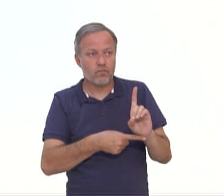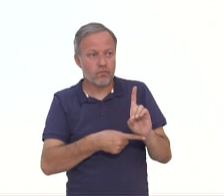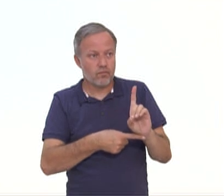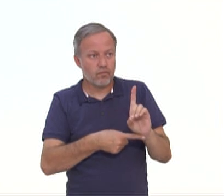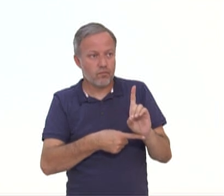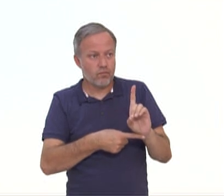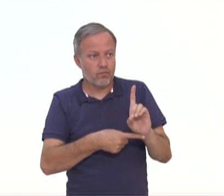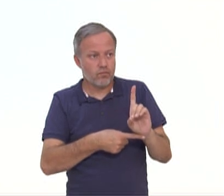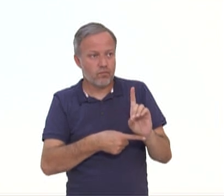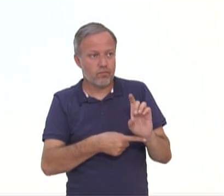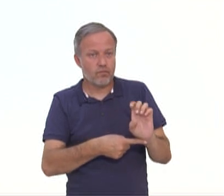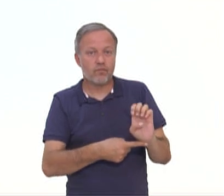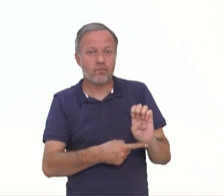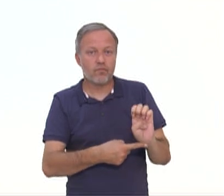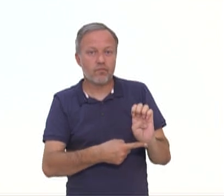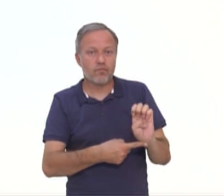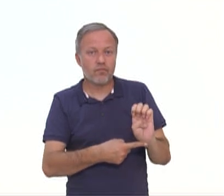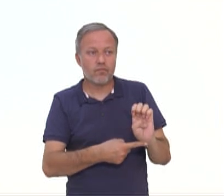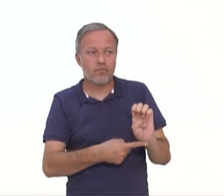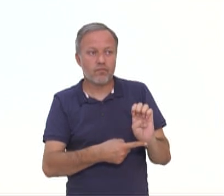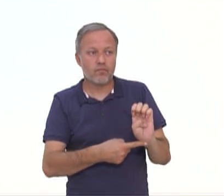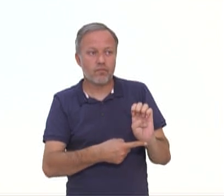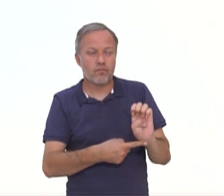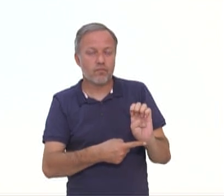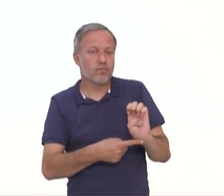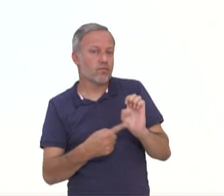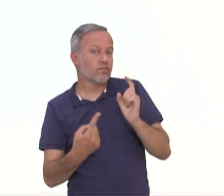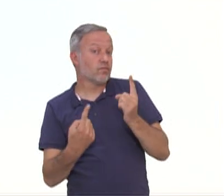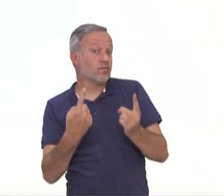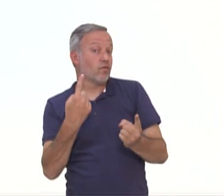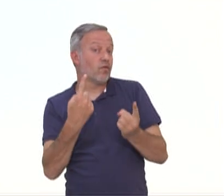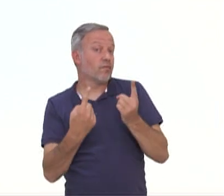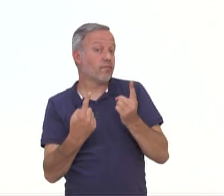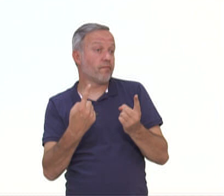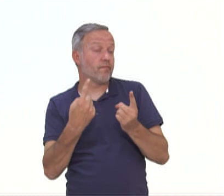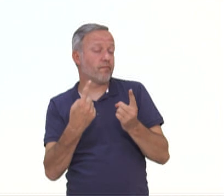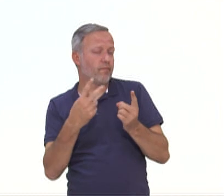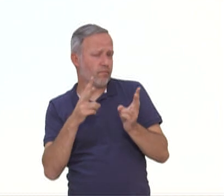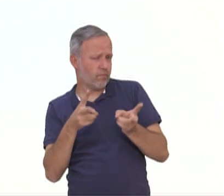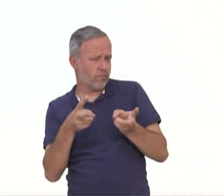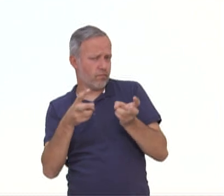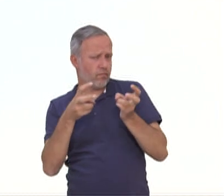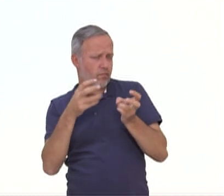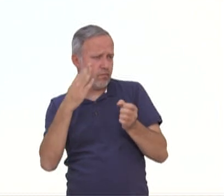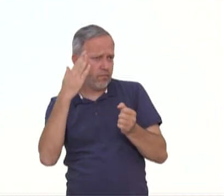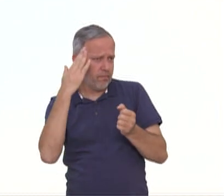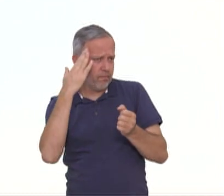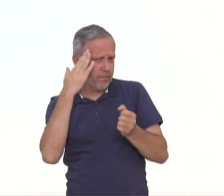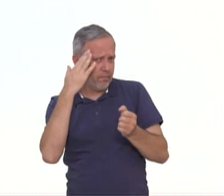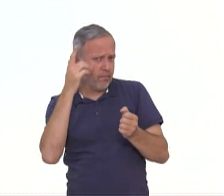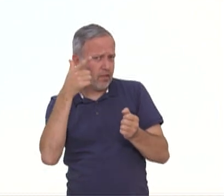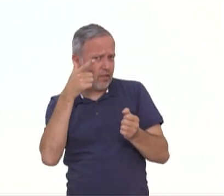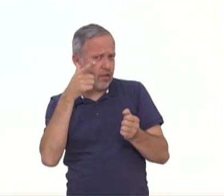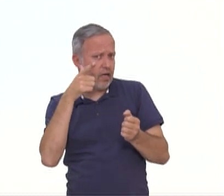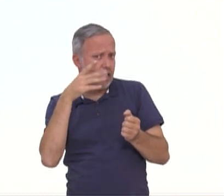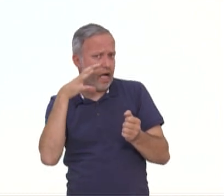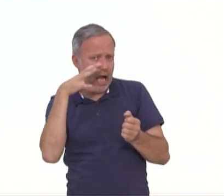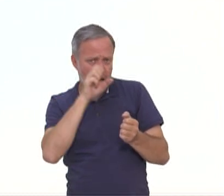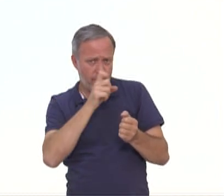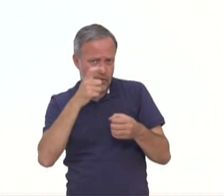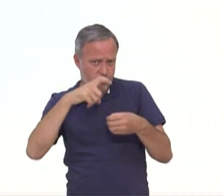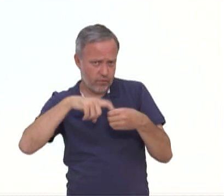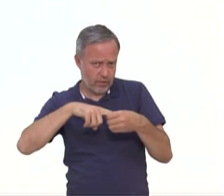e fosfolipídios, ou letra E, proteínas e fosfolipídio. Analisa, pensa, já voltamos com esse problema.